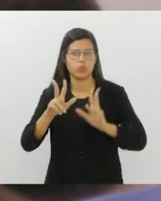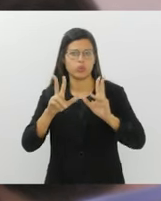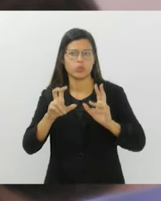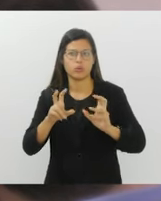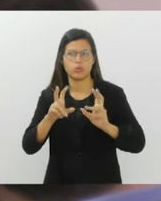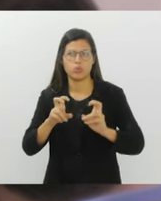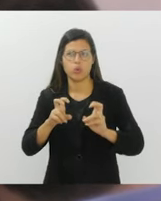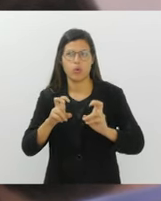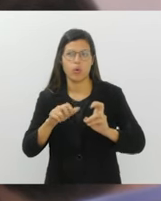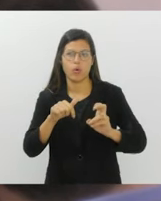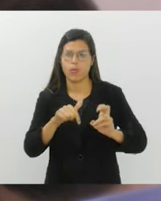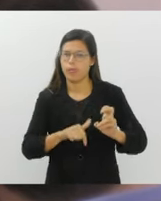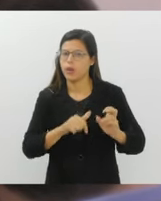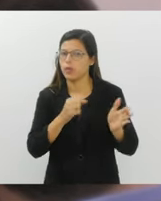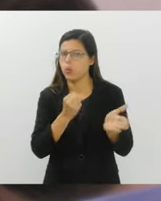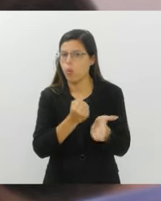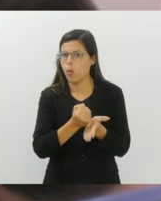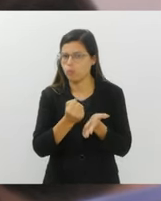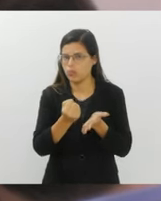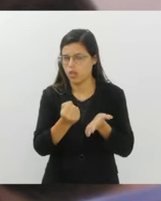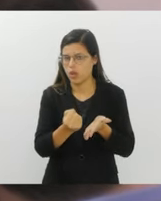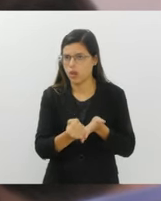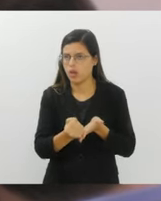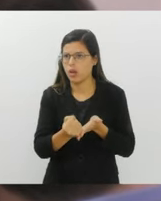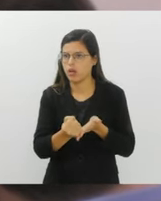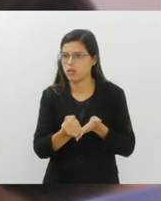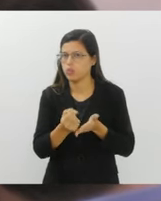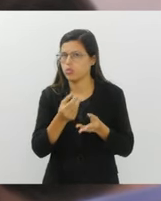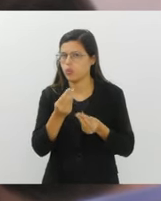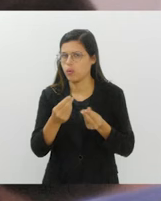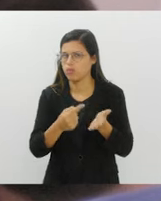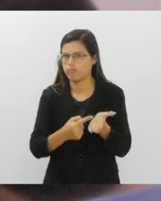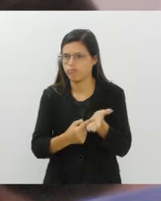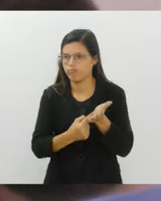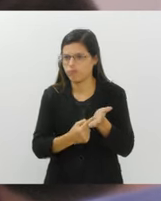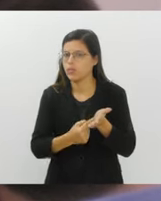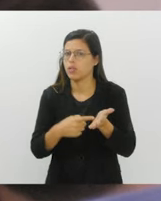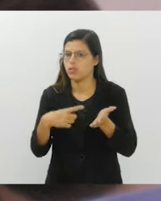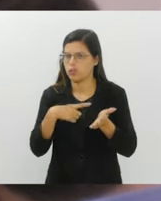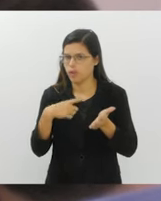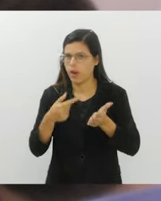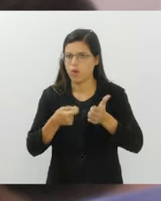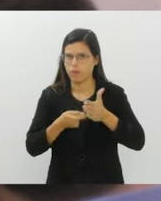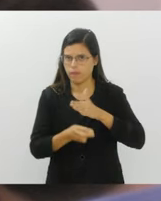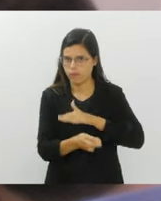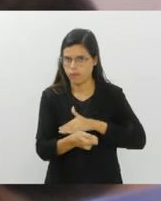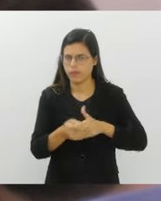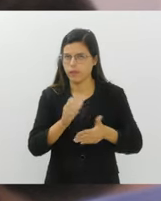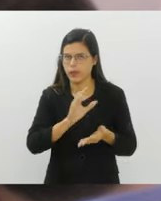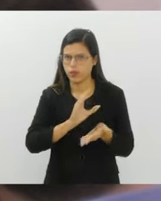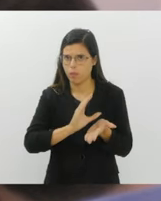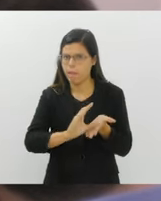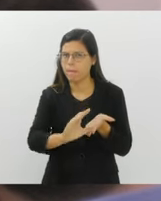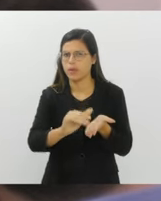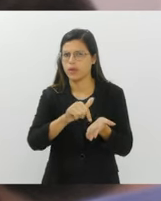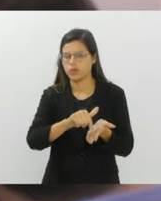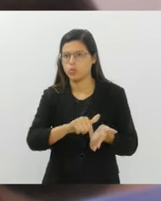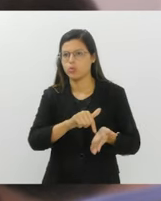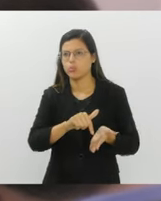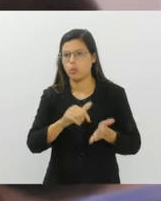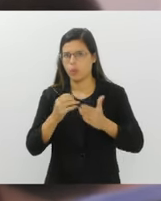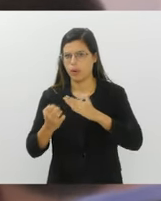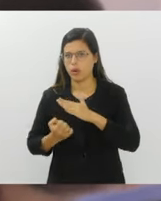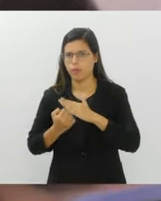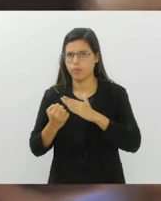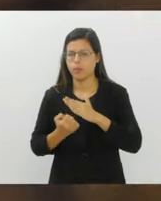dos termos aditivos, onde foram pactuados aí grandes investimentos para a concessionária realizar, tendo